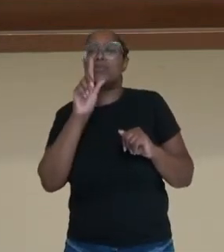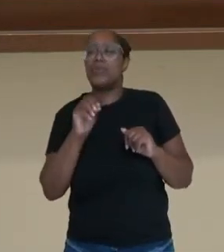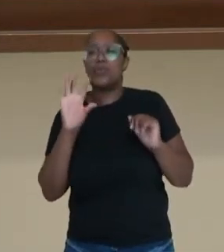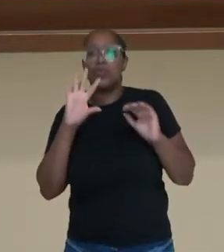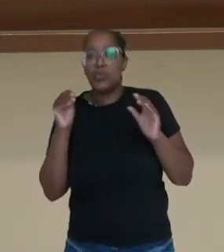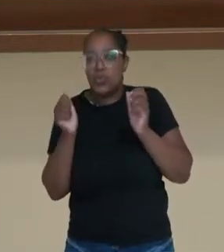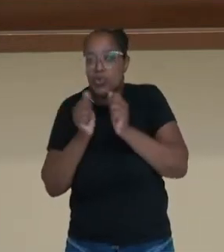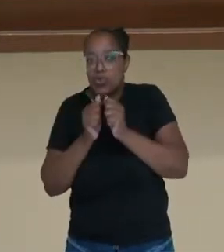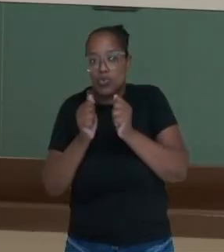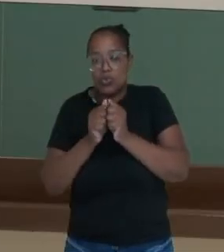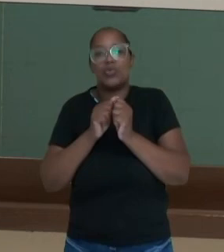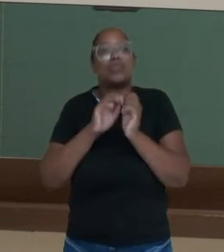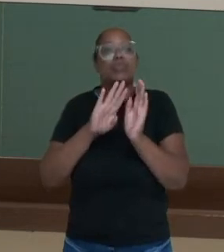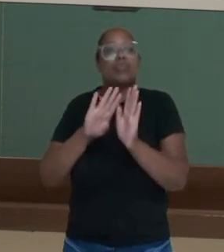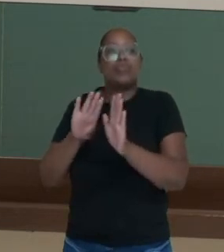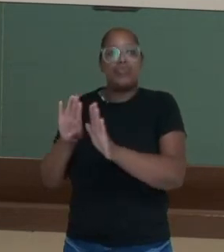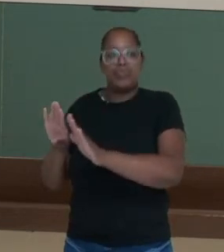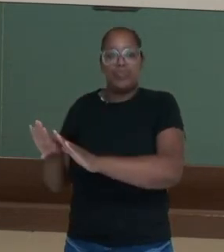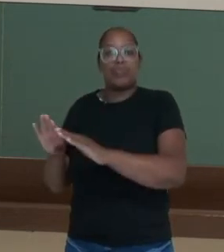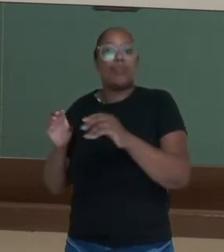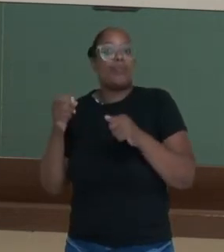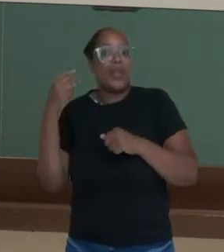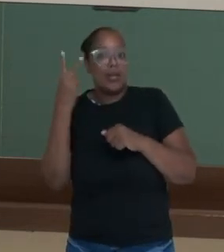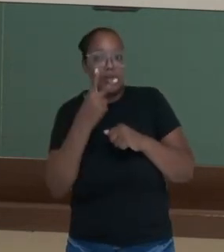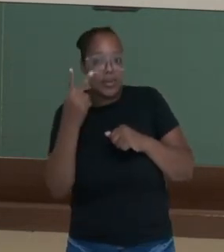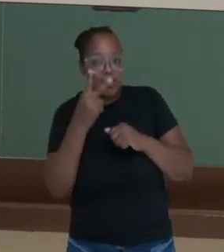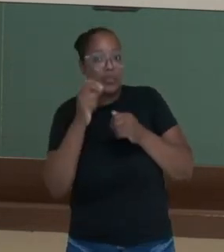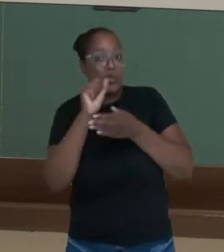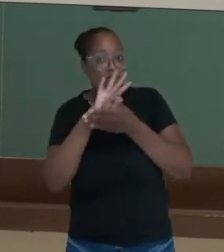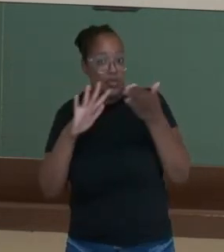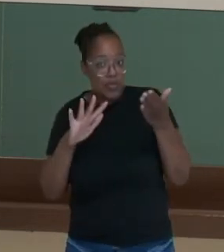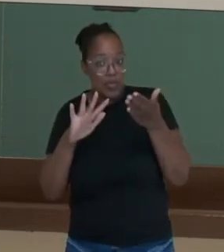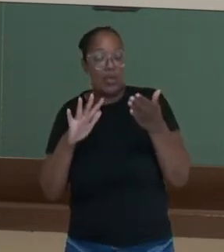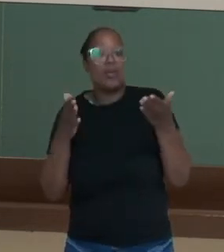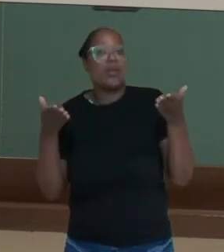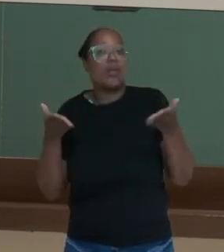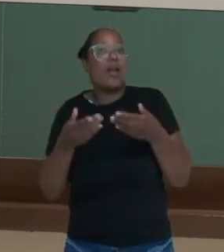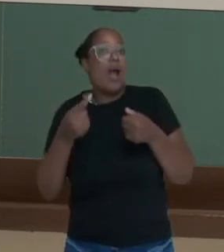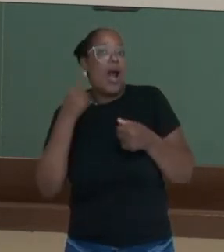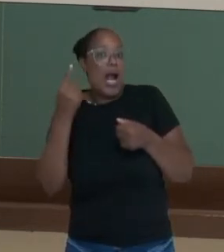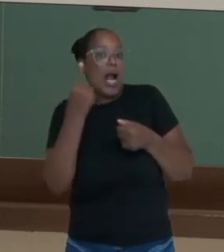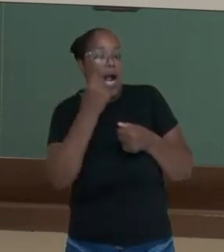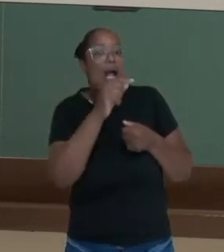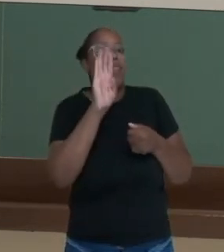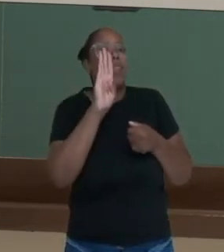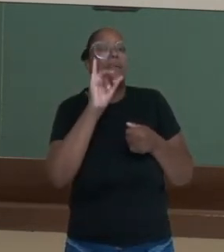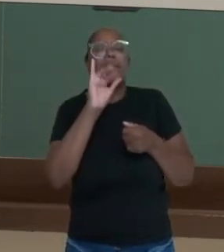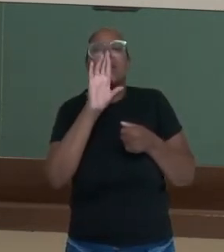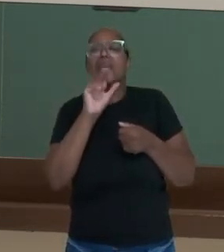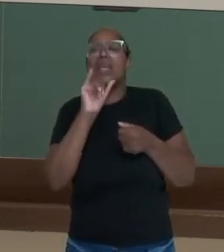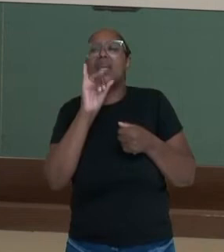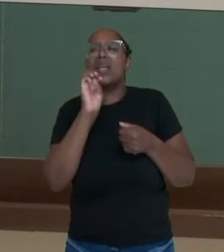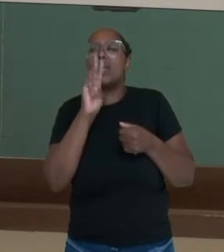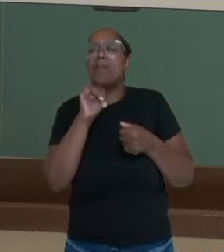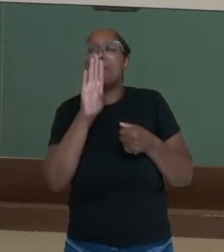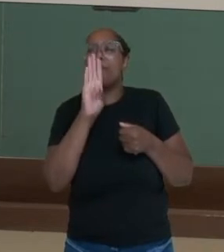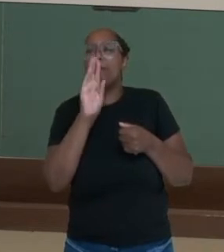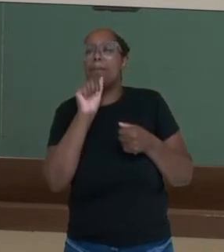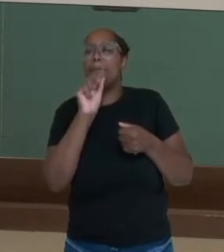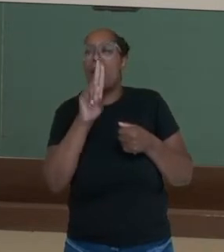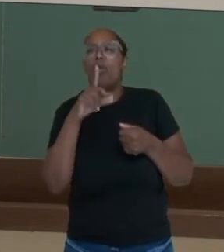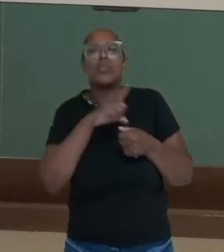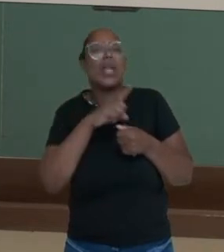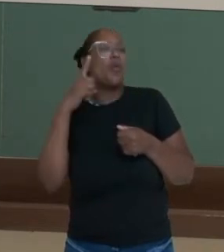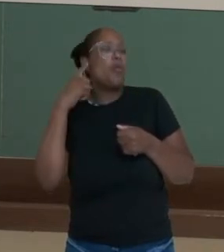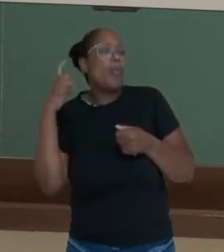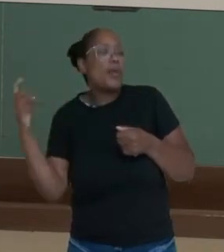Ok, pessoal? Segunda atividade nossa, então. Cada berimbau toca um toque diferente que se